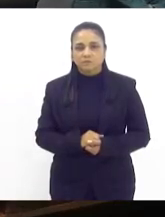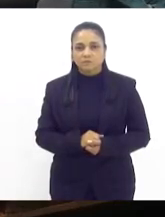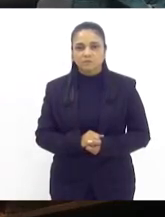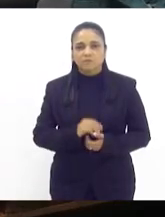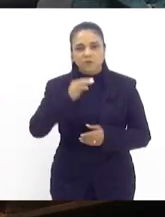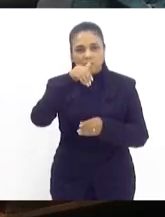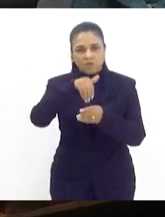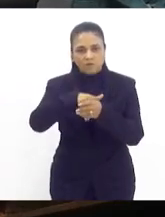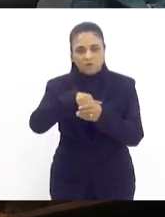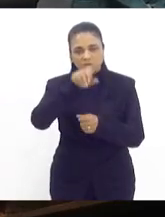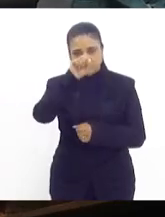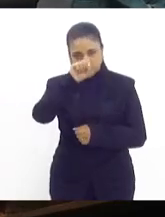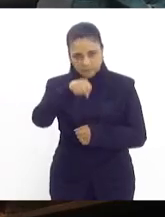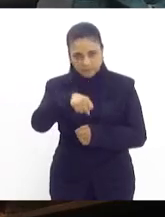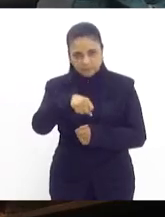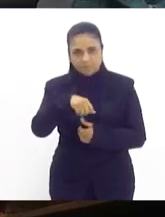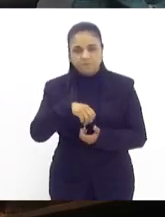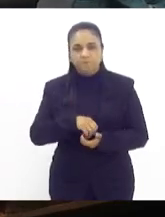Voto sim, senhora presidente.